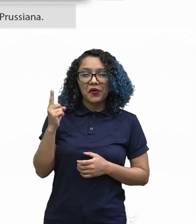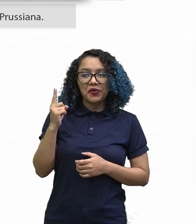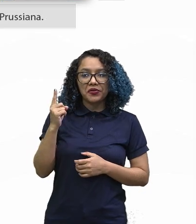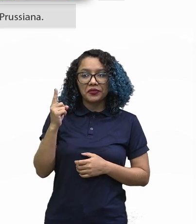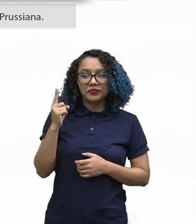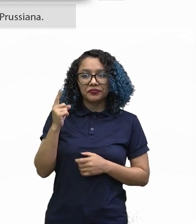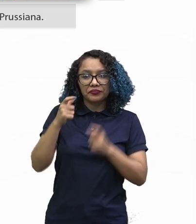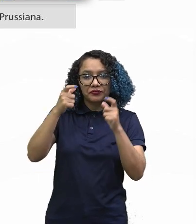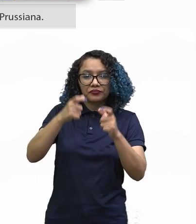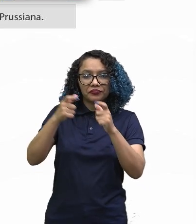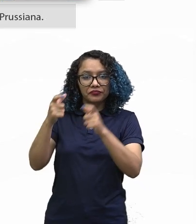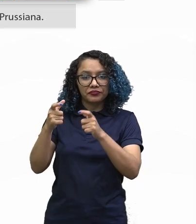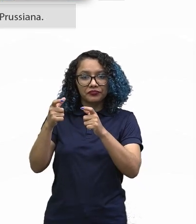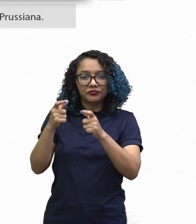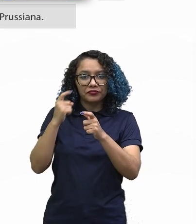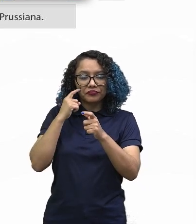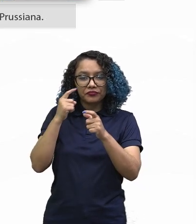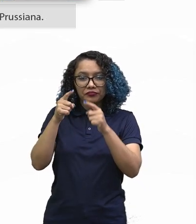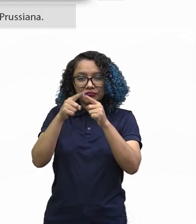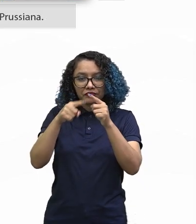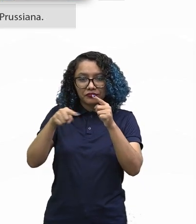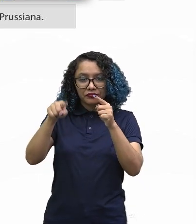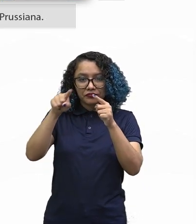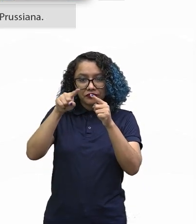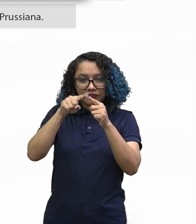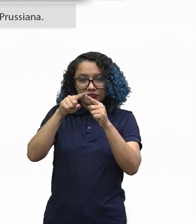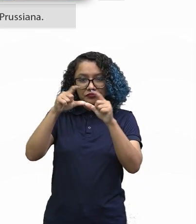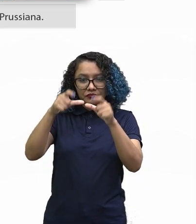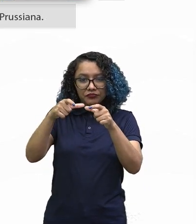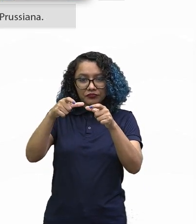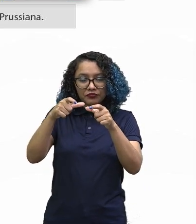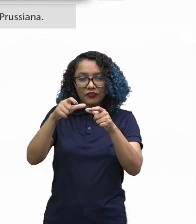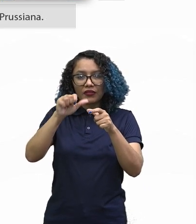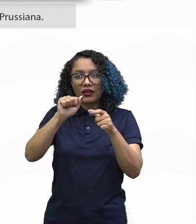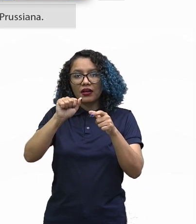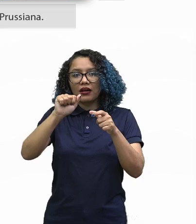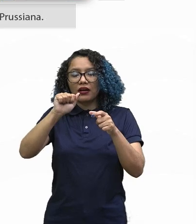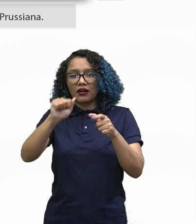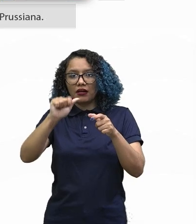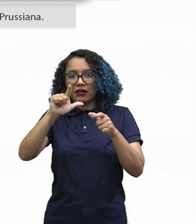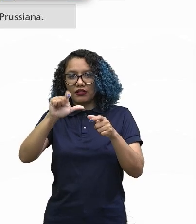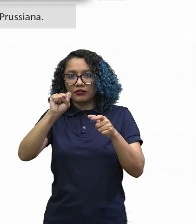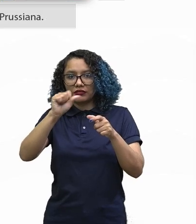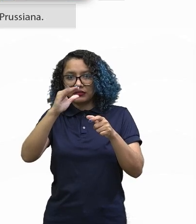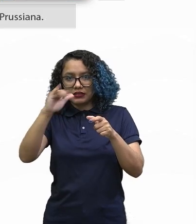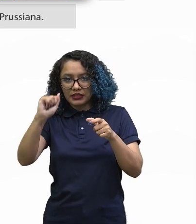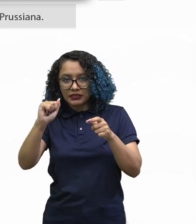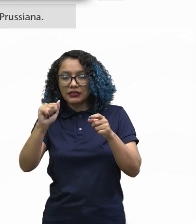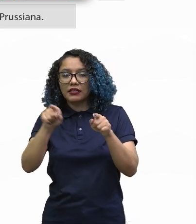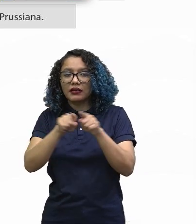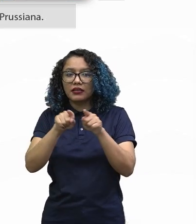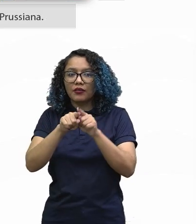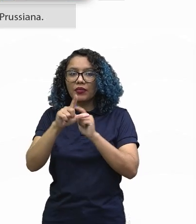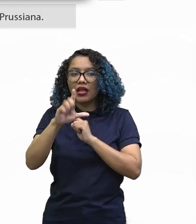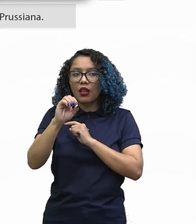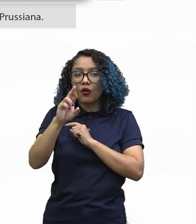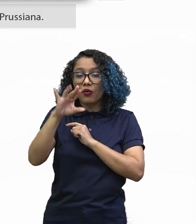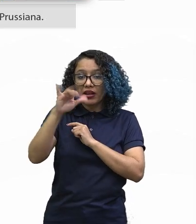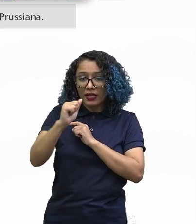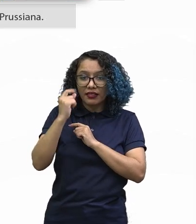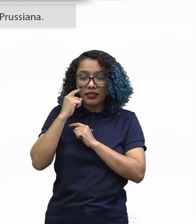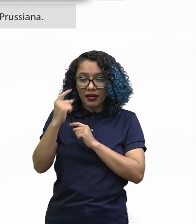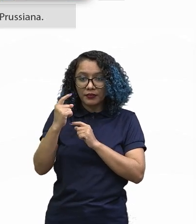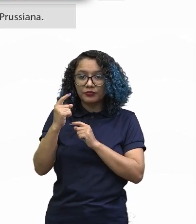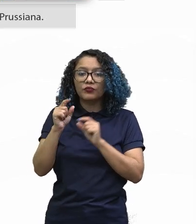estão indicando esse território, que é o território de Alsácia e Lorena, né, que vai ser